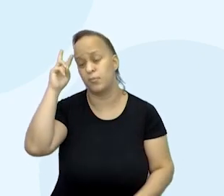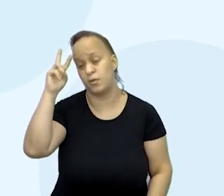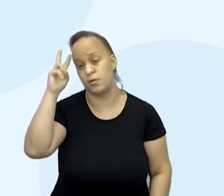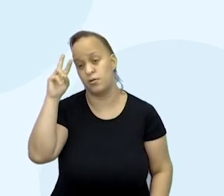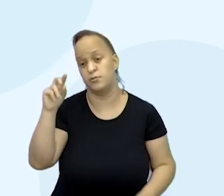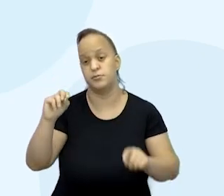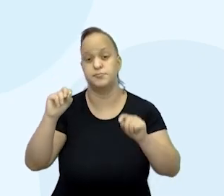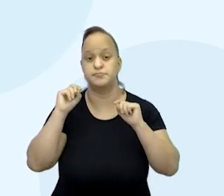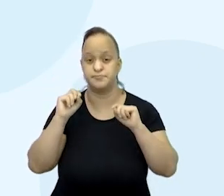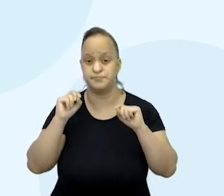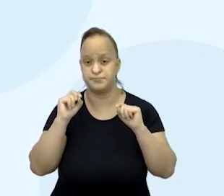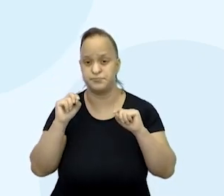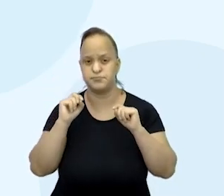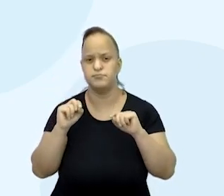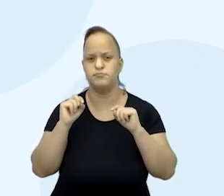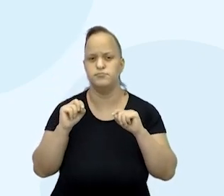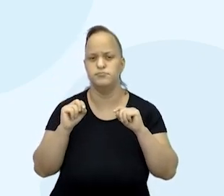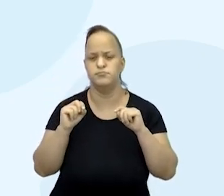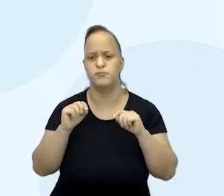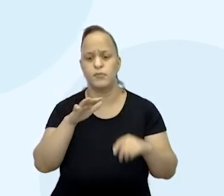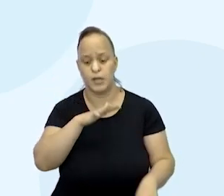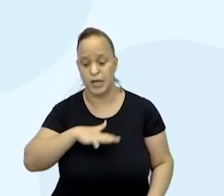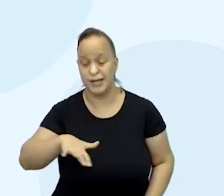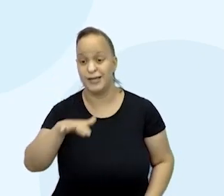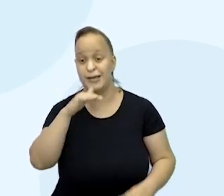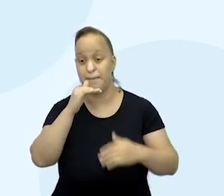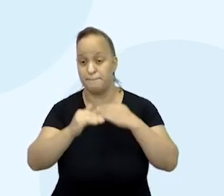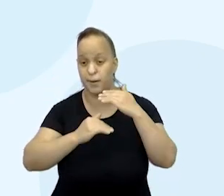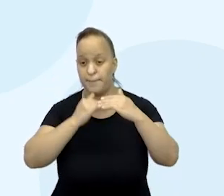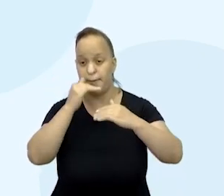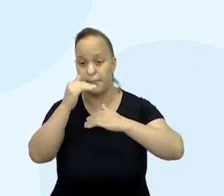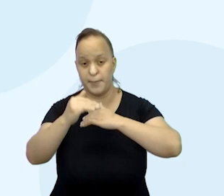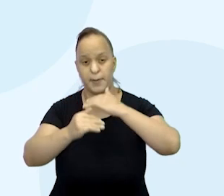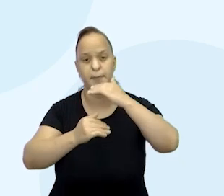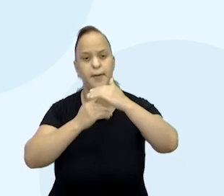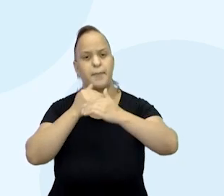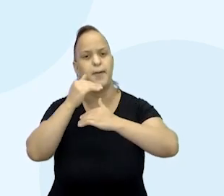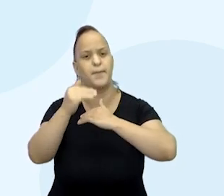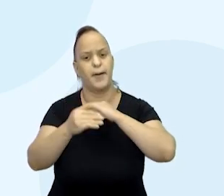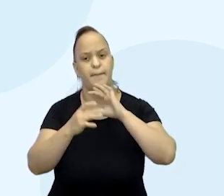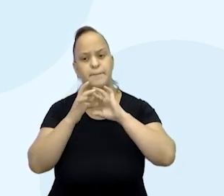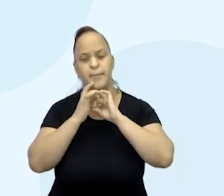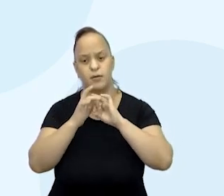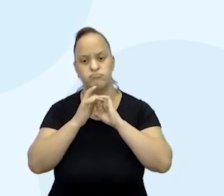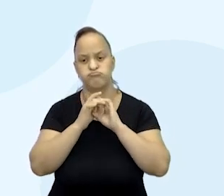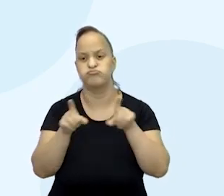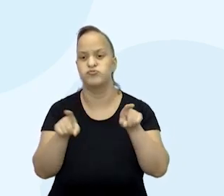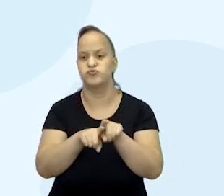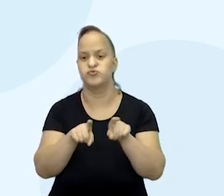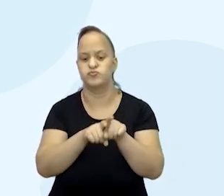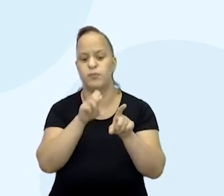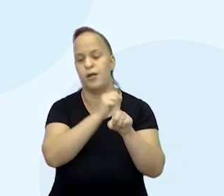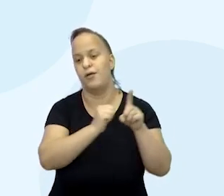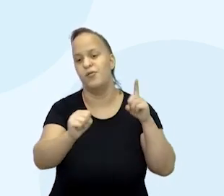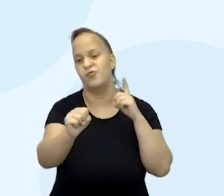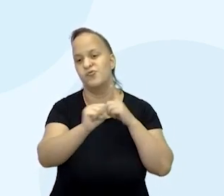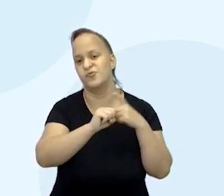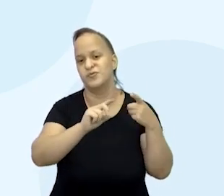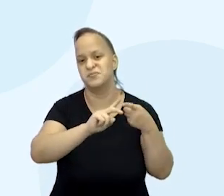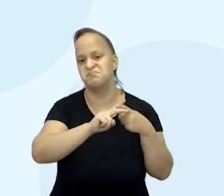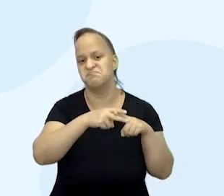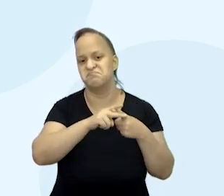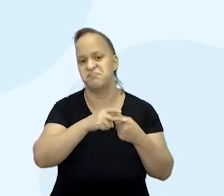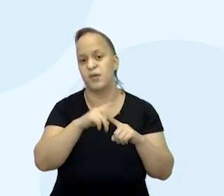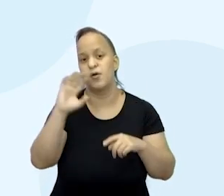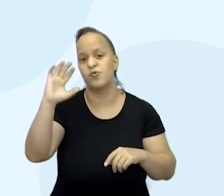está intimamente ligada ao processo de modernização e de higienização social ocorrido no